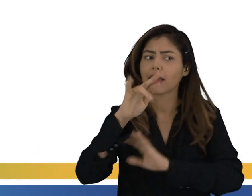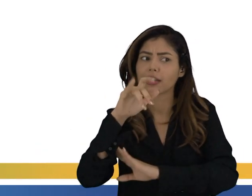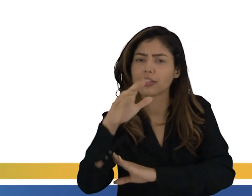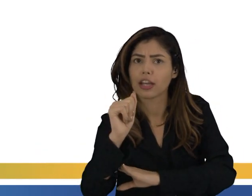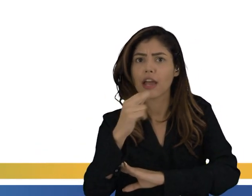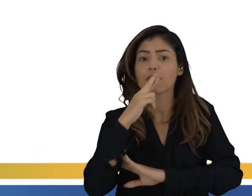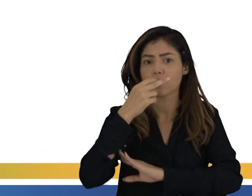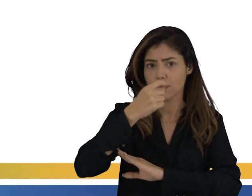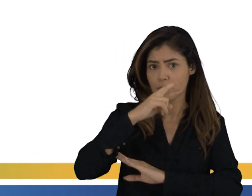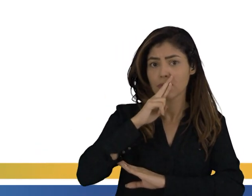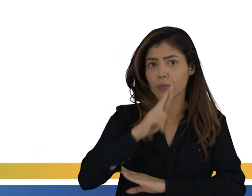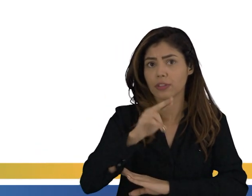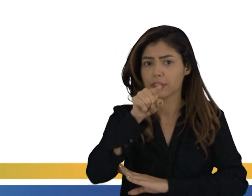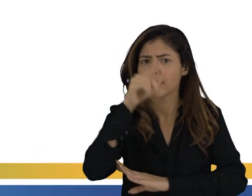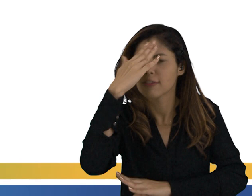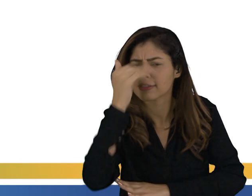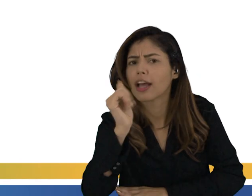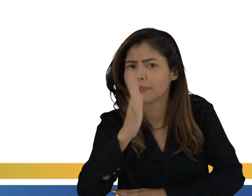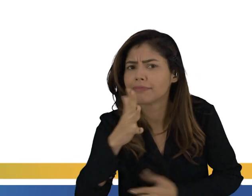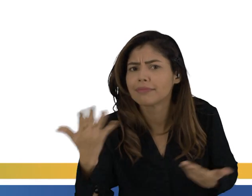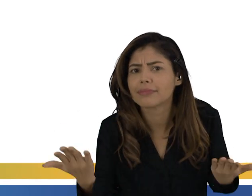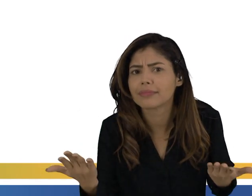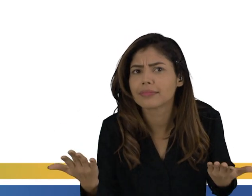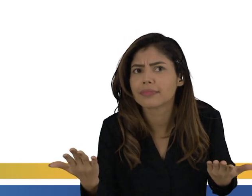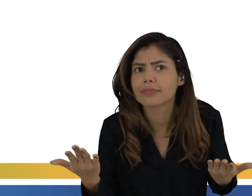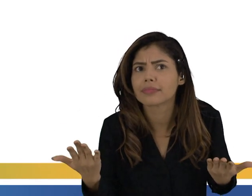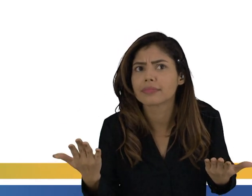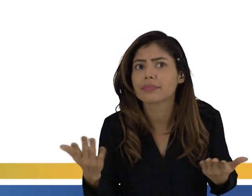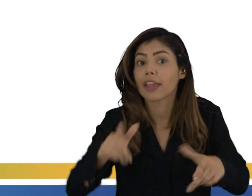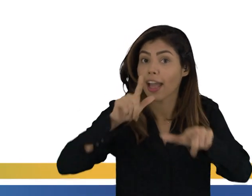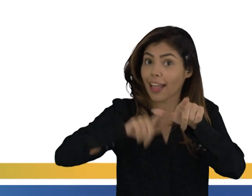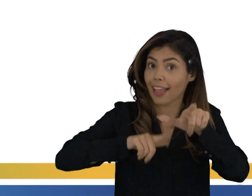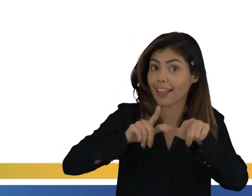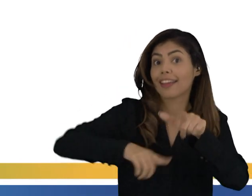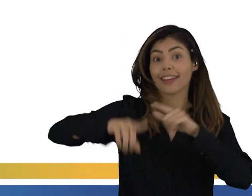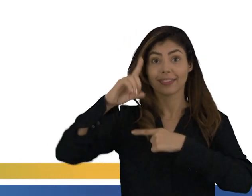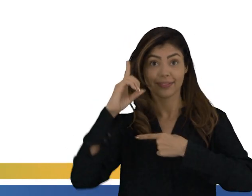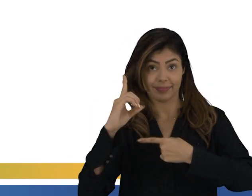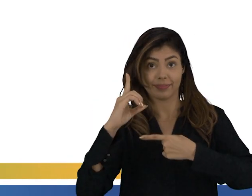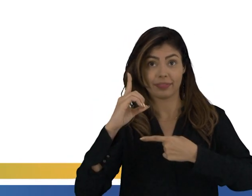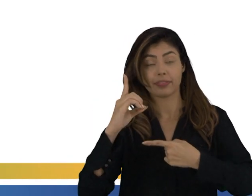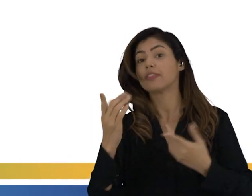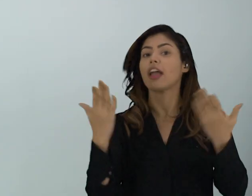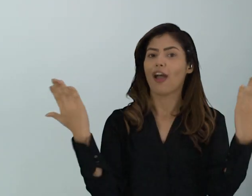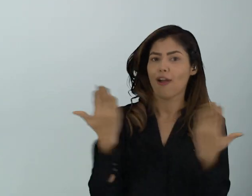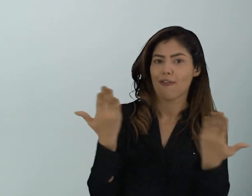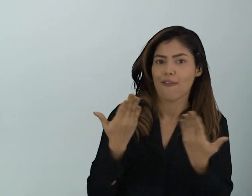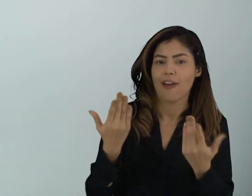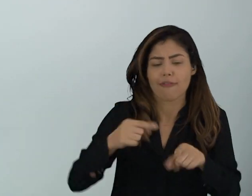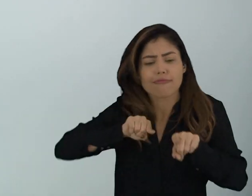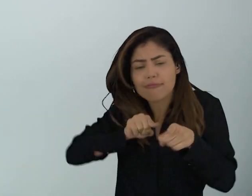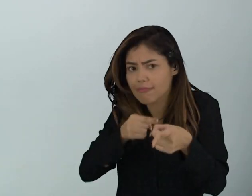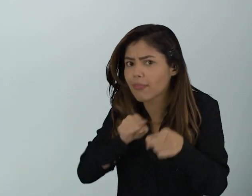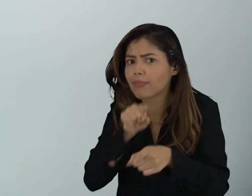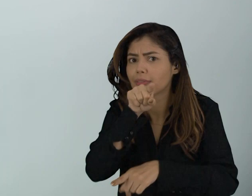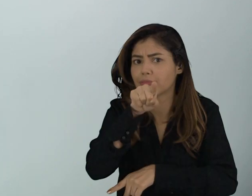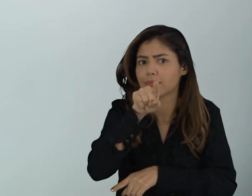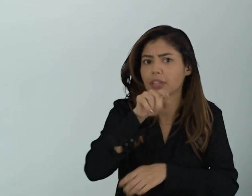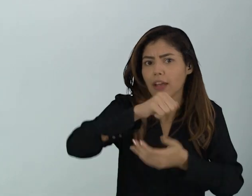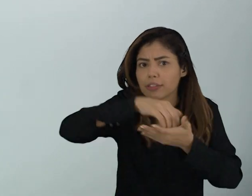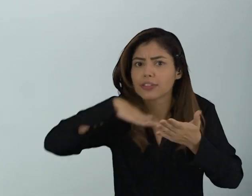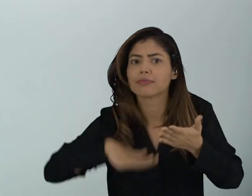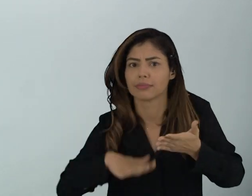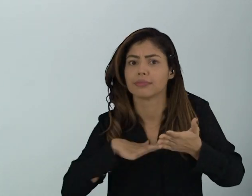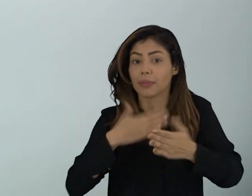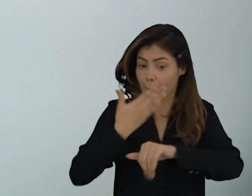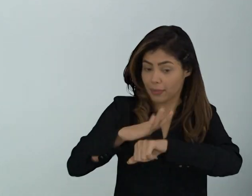resposta certa, tenho certeza que você já sabe, e é a letra D. E agora eu vou desafiar você a fazer uma